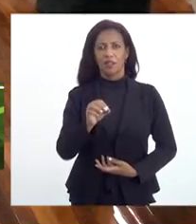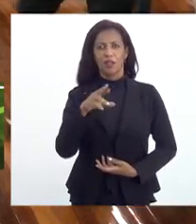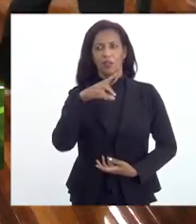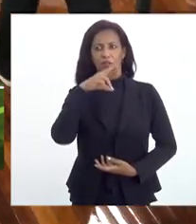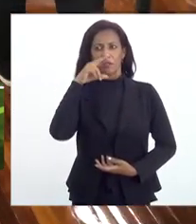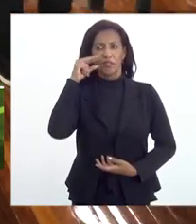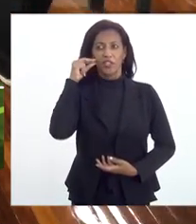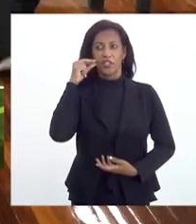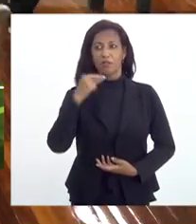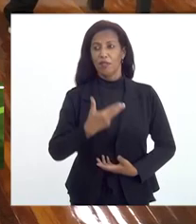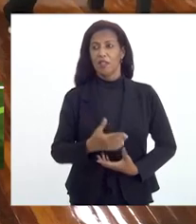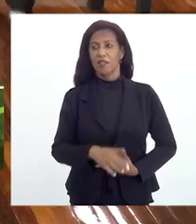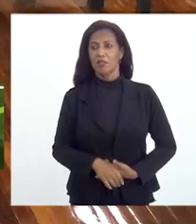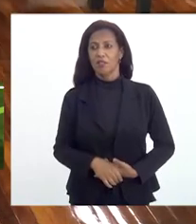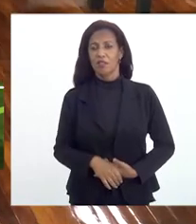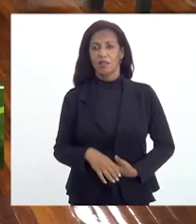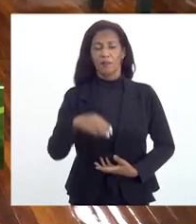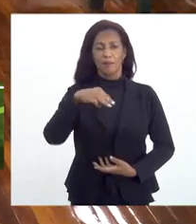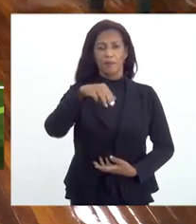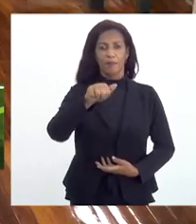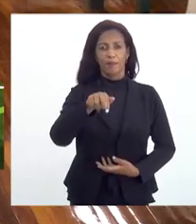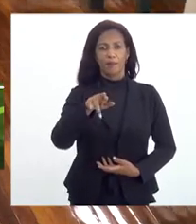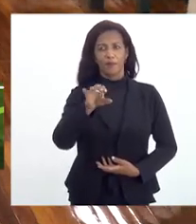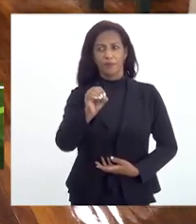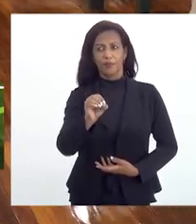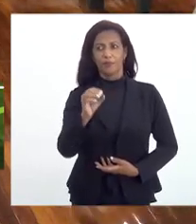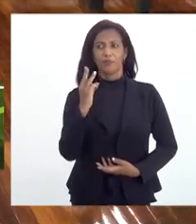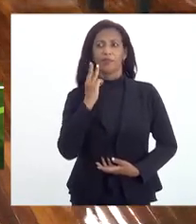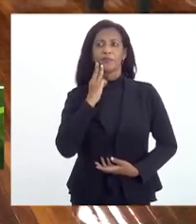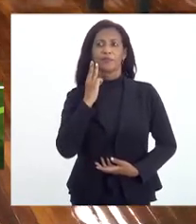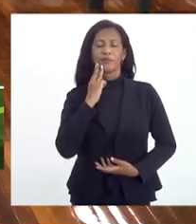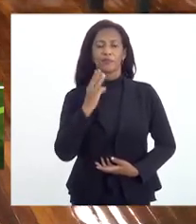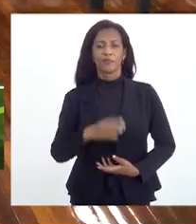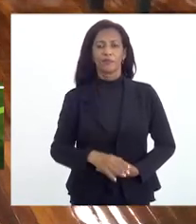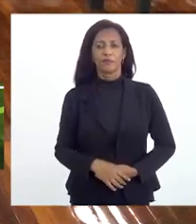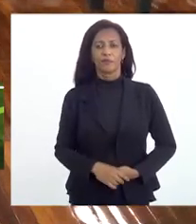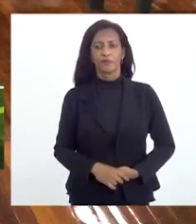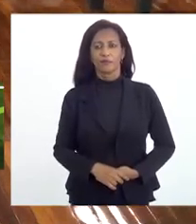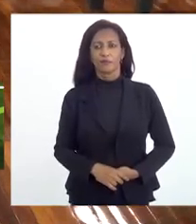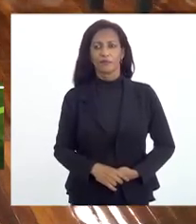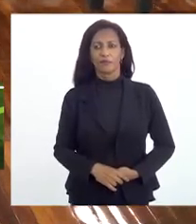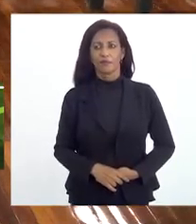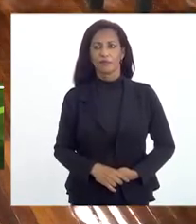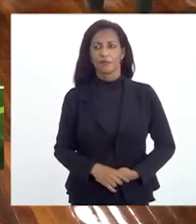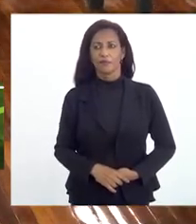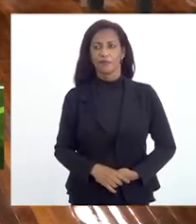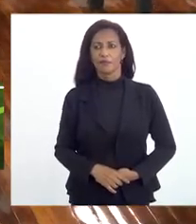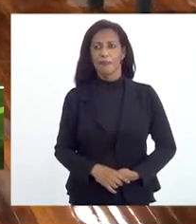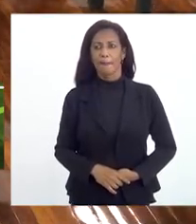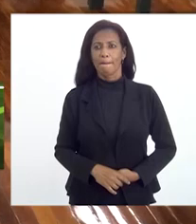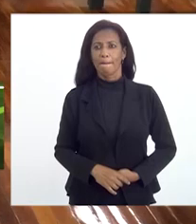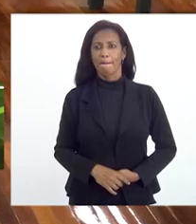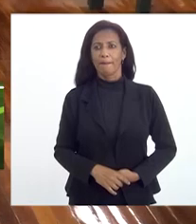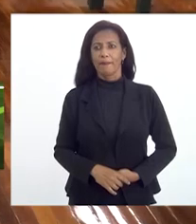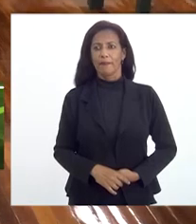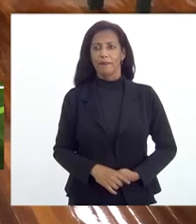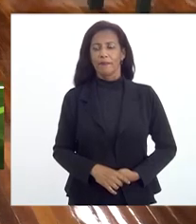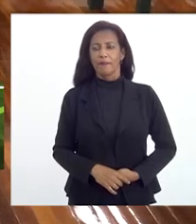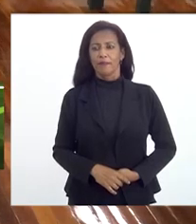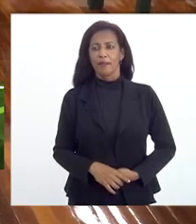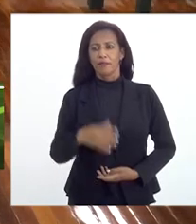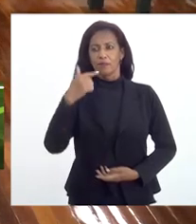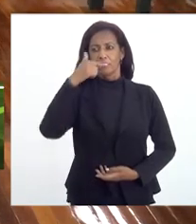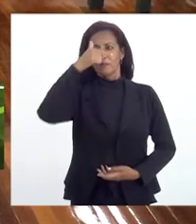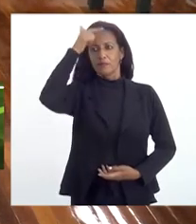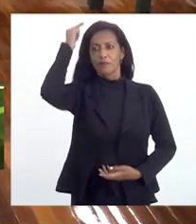Reis, Carlos Macedo, Valdeque Carneiro, Luiz